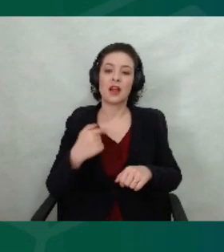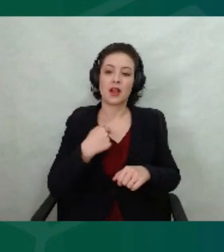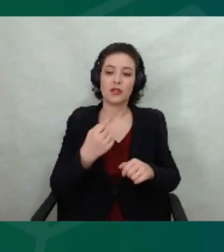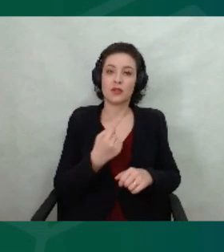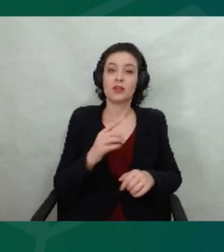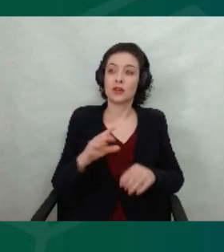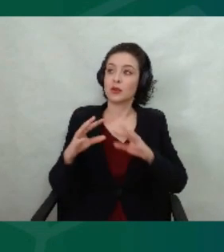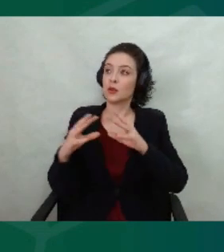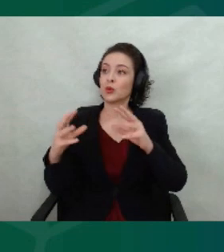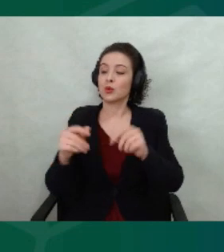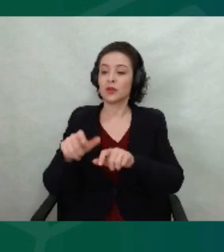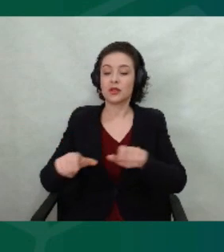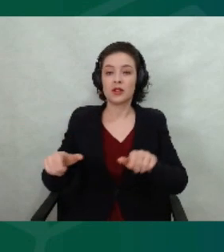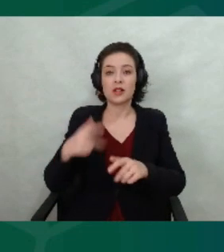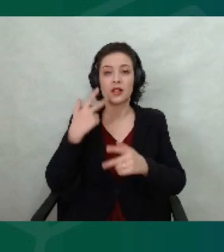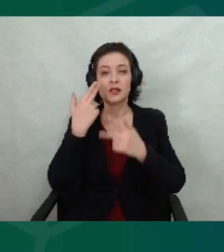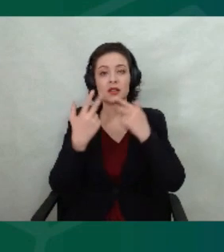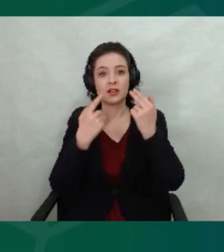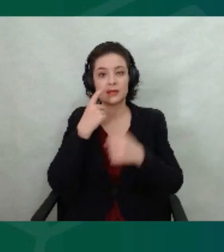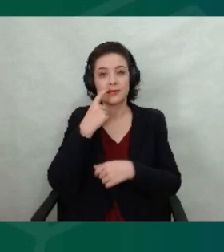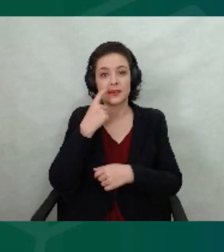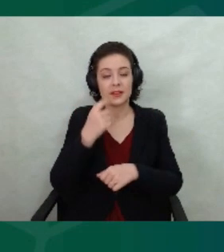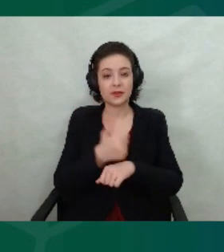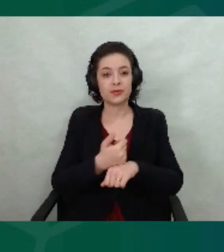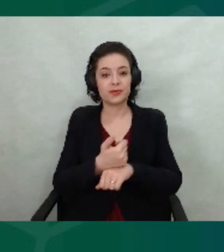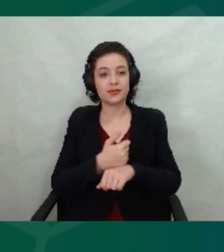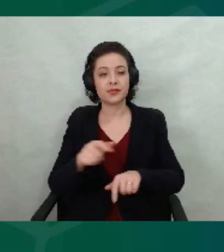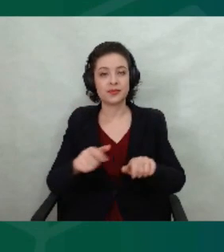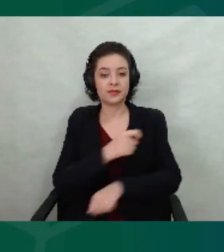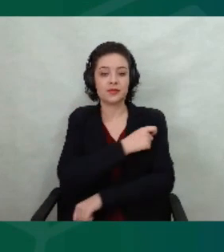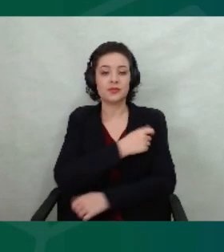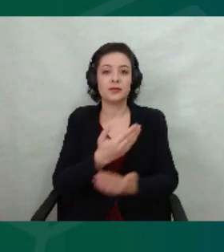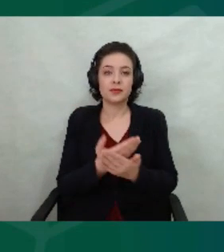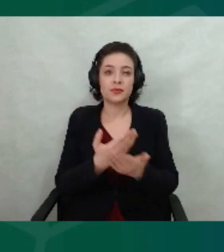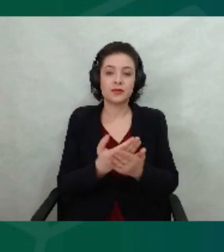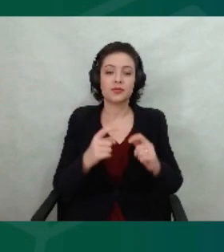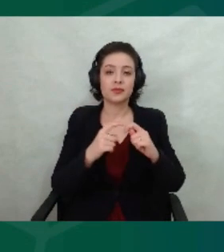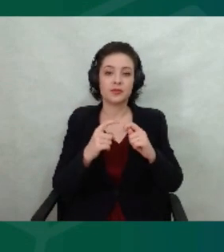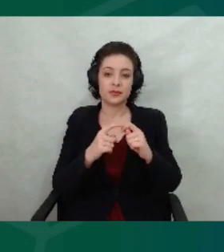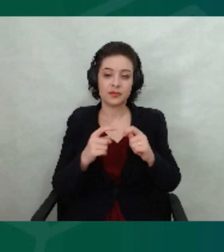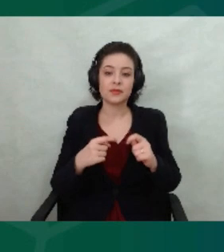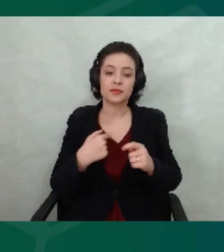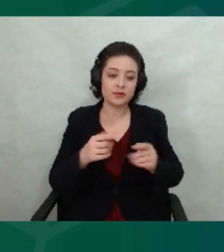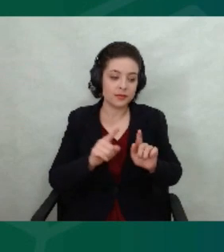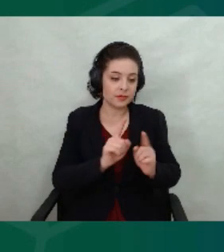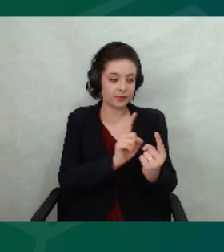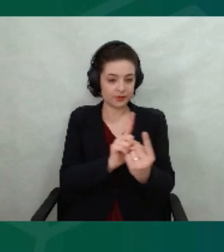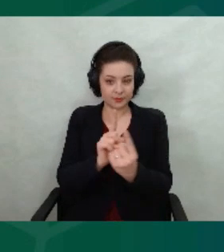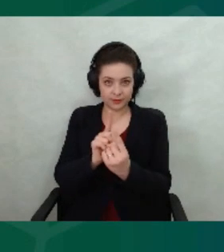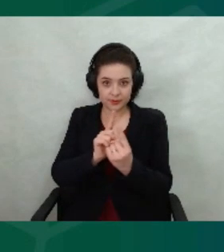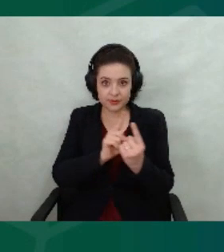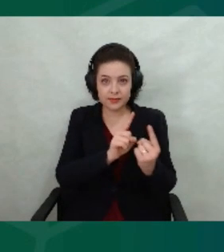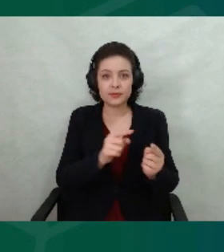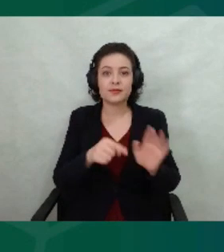nossos cirurgiões dentistas, nossos residentes, estão prestando essa assistência ao